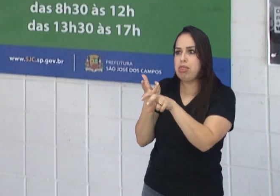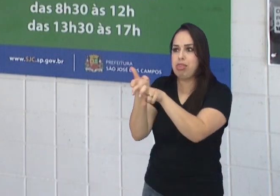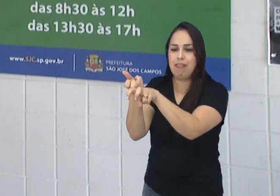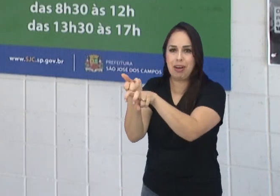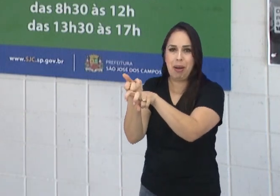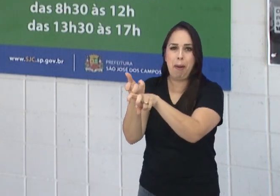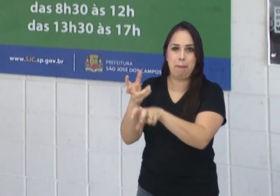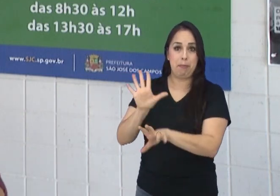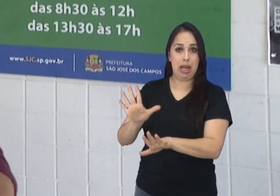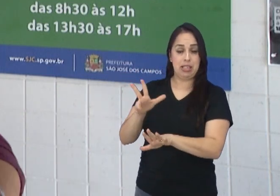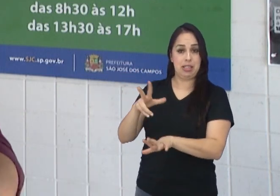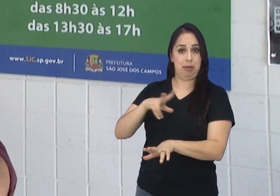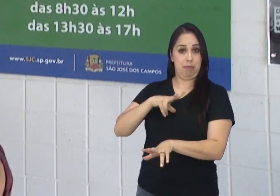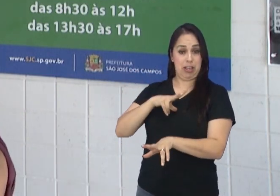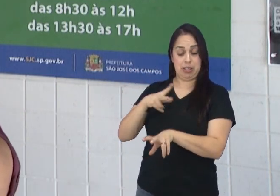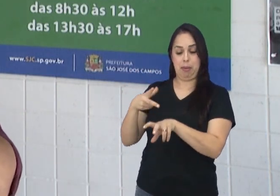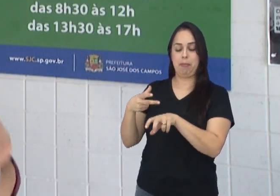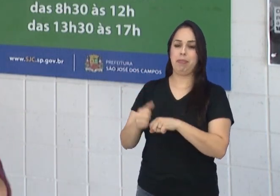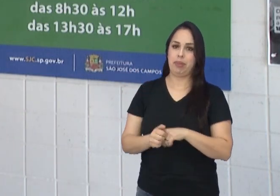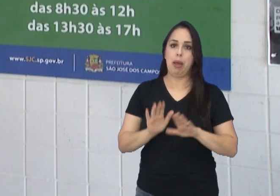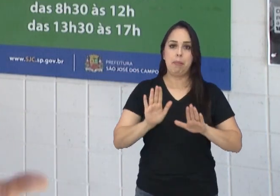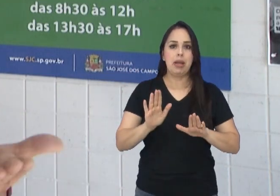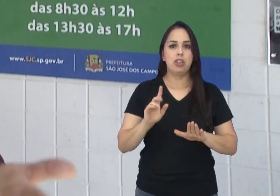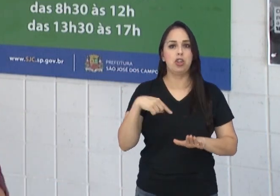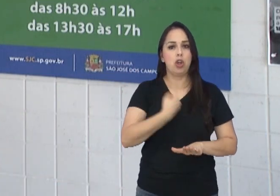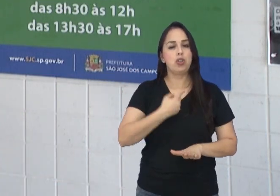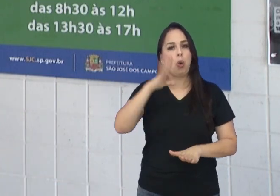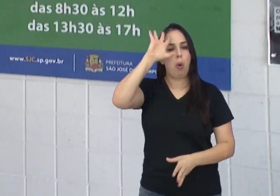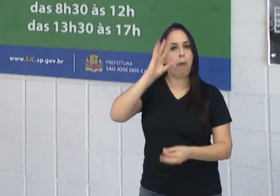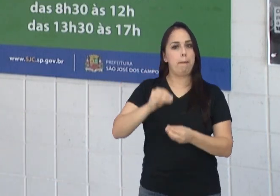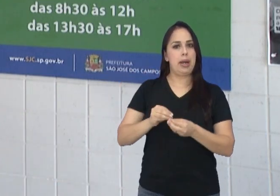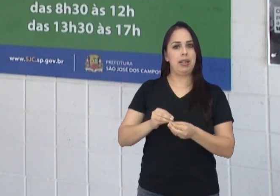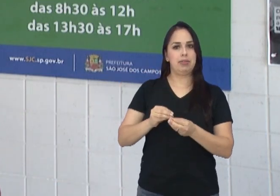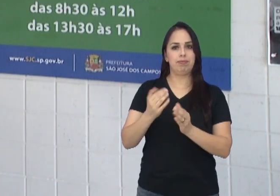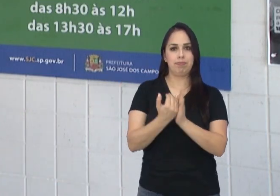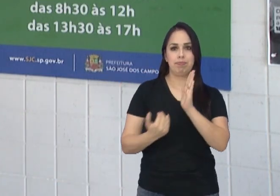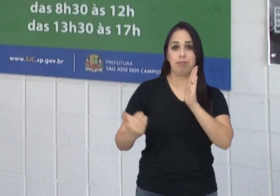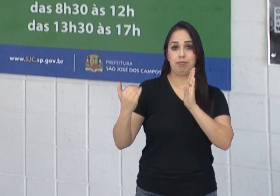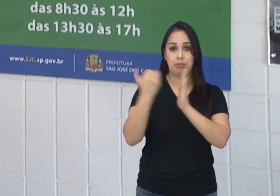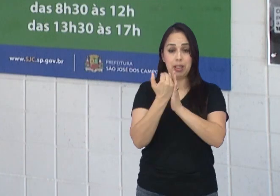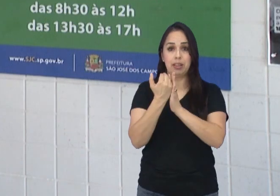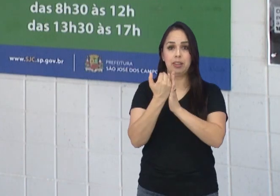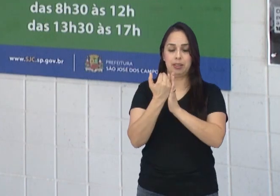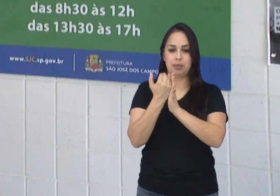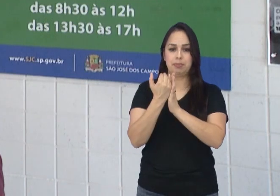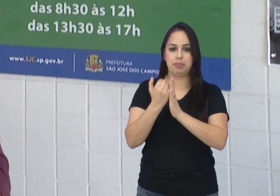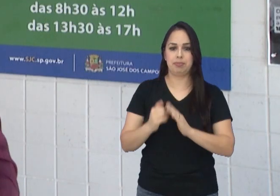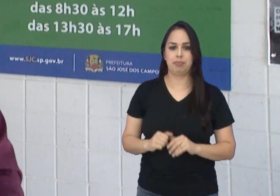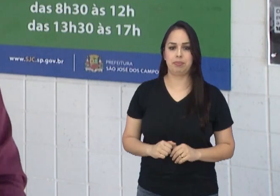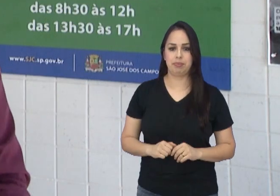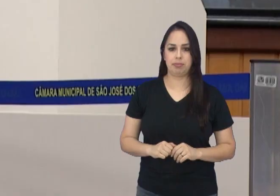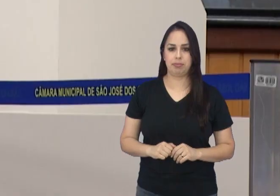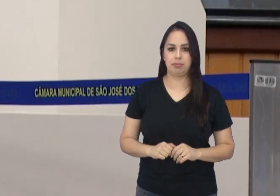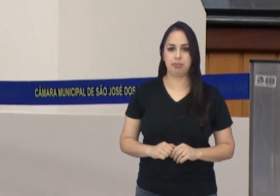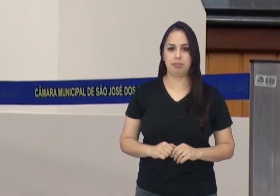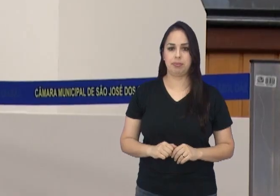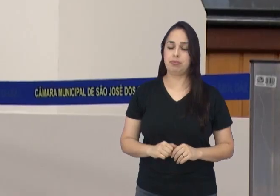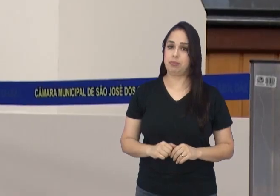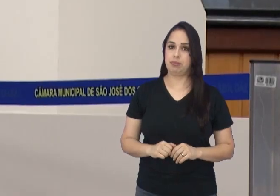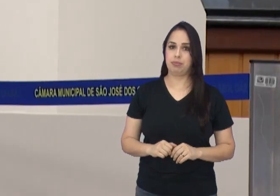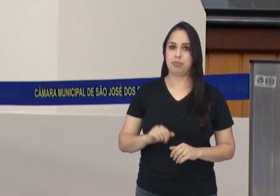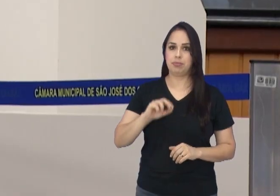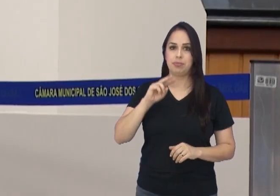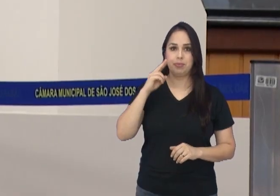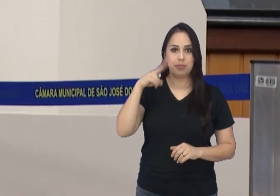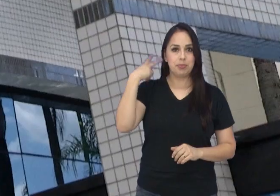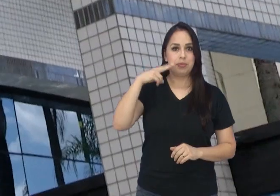Então, a gente compreende que tem havido um crescimento exponencial da atividade agropecuária em São José dos Campos. Juvenil